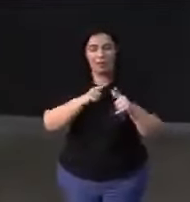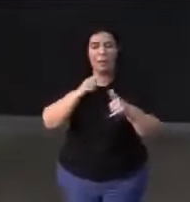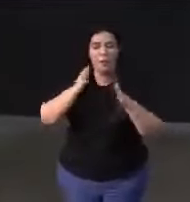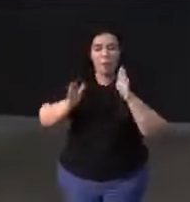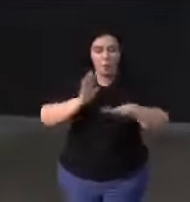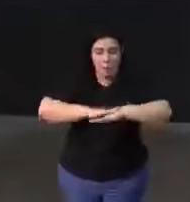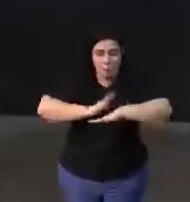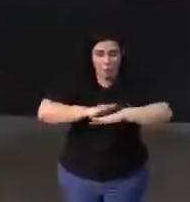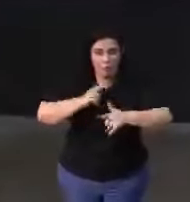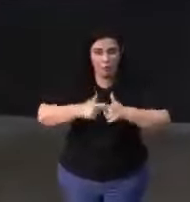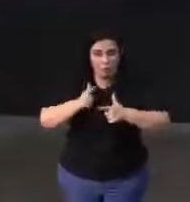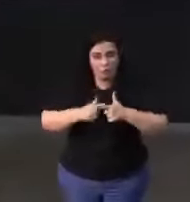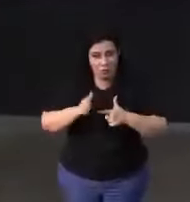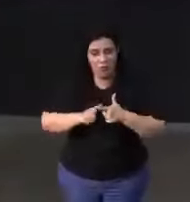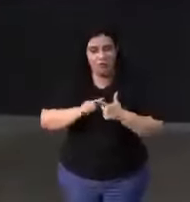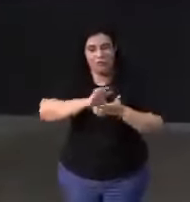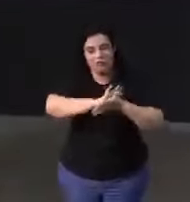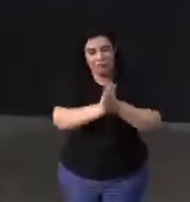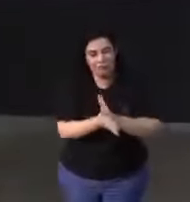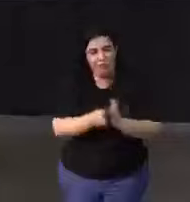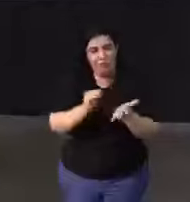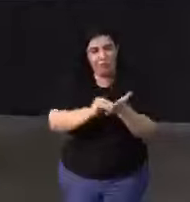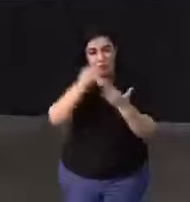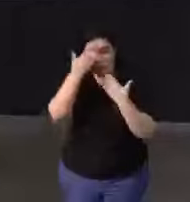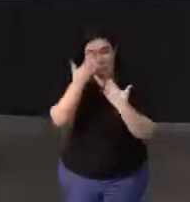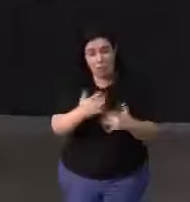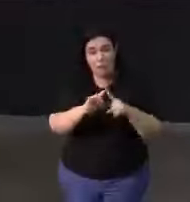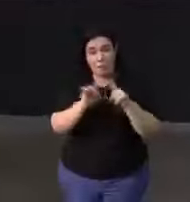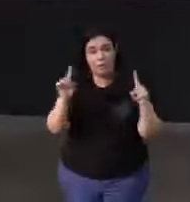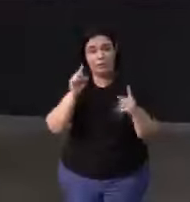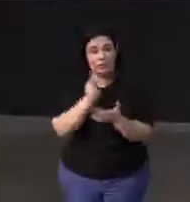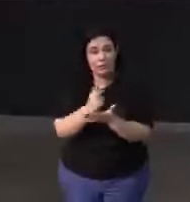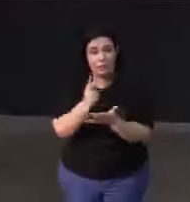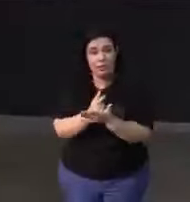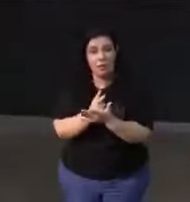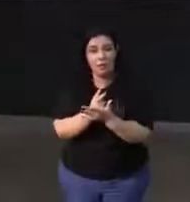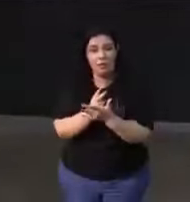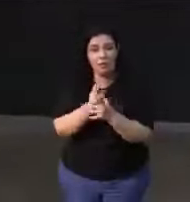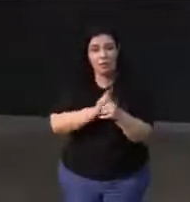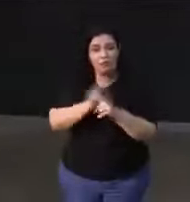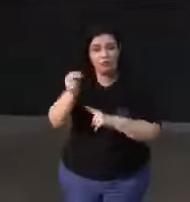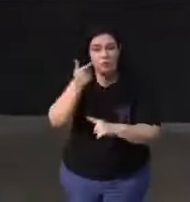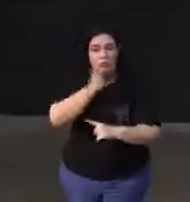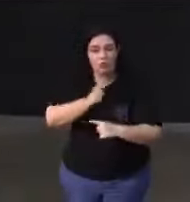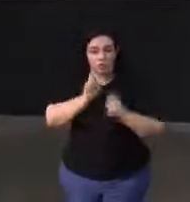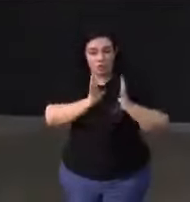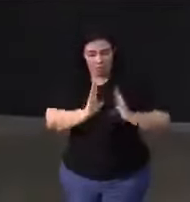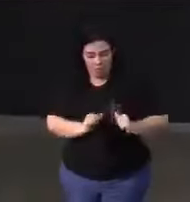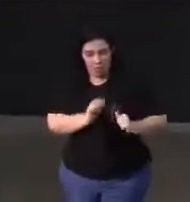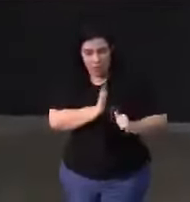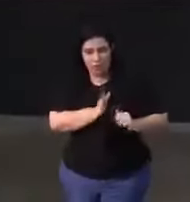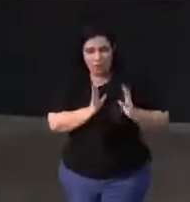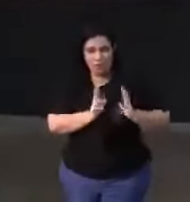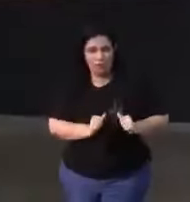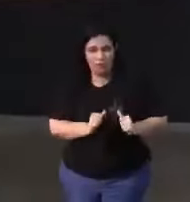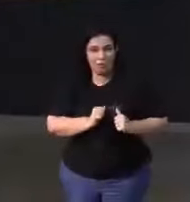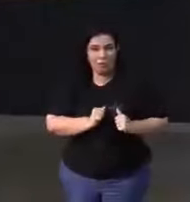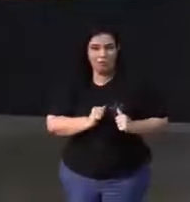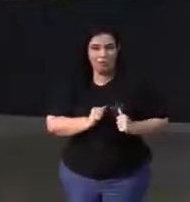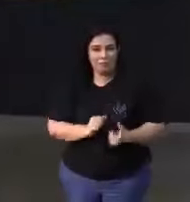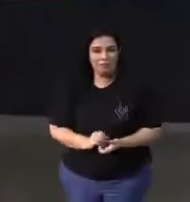ele vai passar pela ofensa, ele vai passar pela ingratidão, mas ele sempre sai do outro lado com o seu coração limpo. Ele não carrega a mágoa de